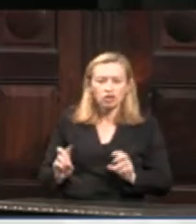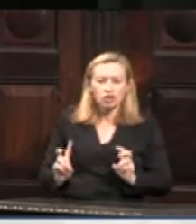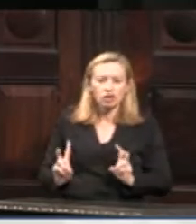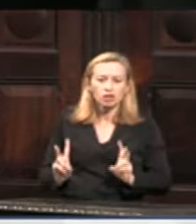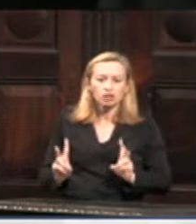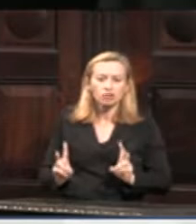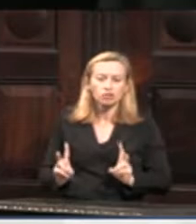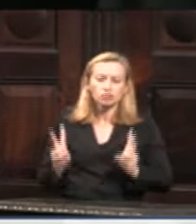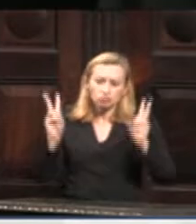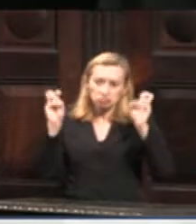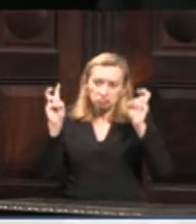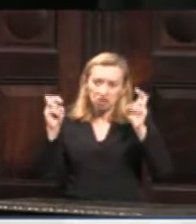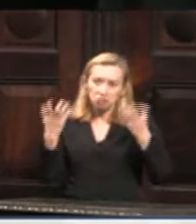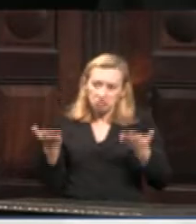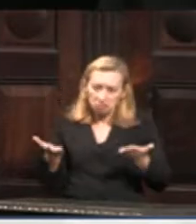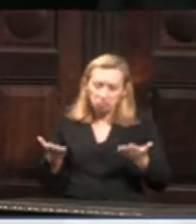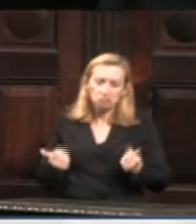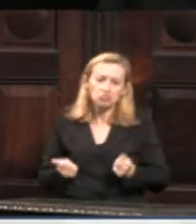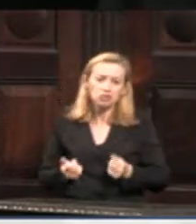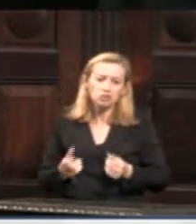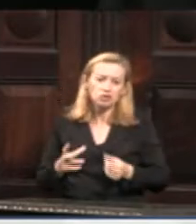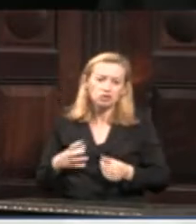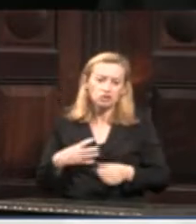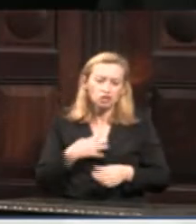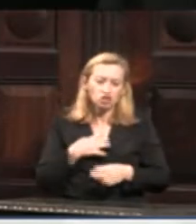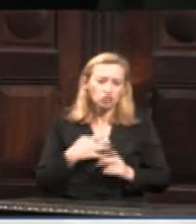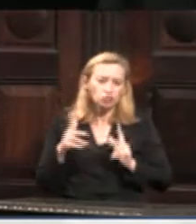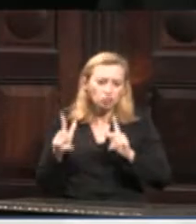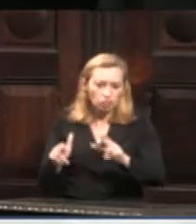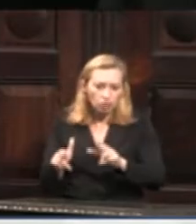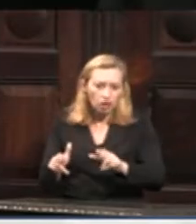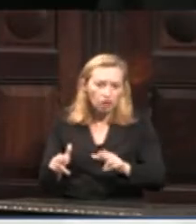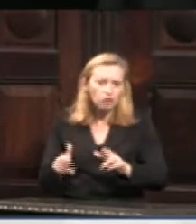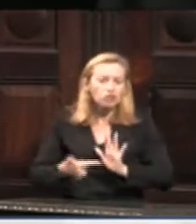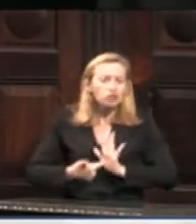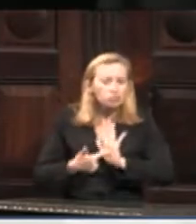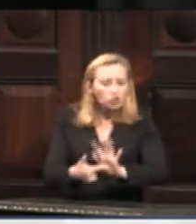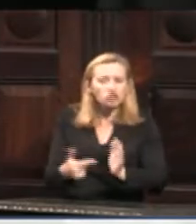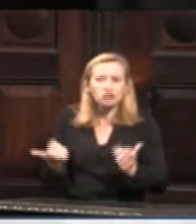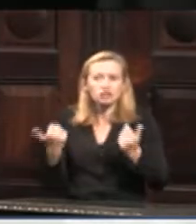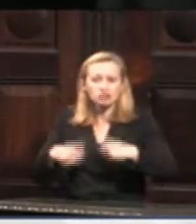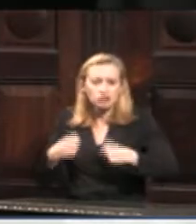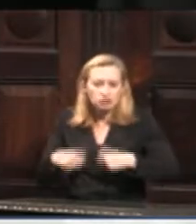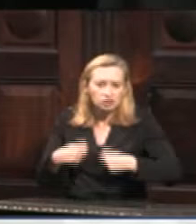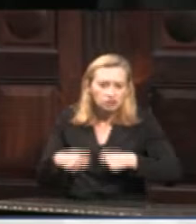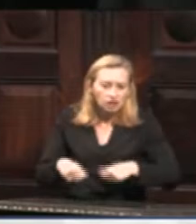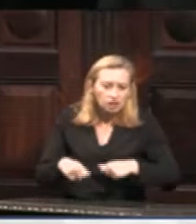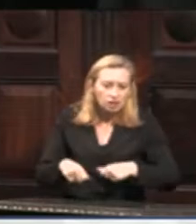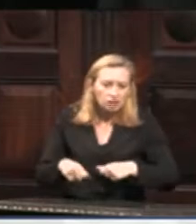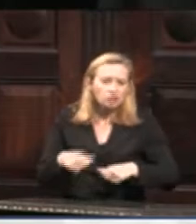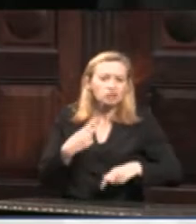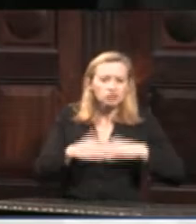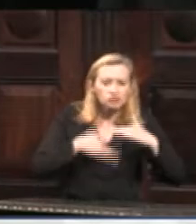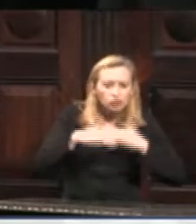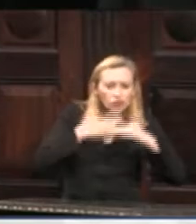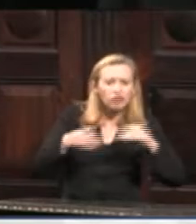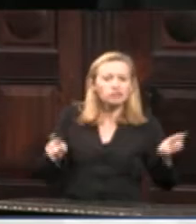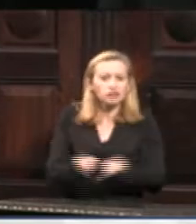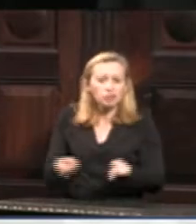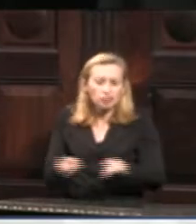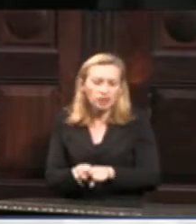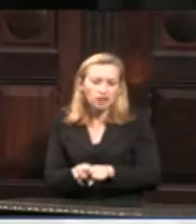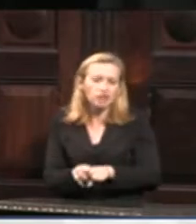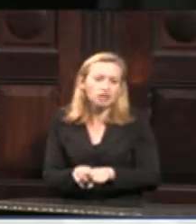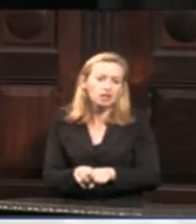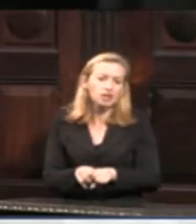Esse projeto tem uma particularidade importante, que ele traz a necessidade de se desenvolver também ações